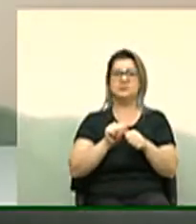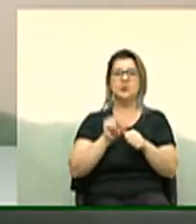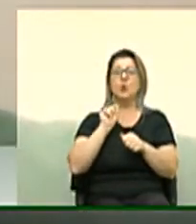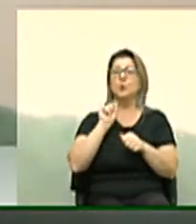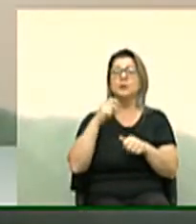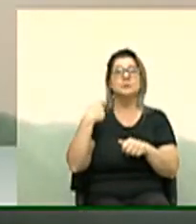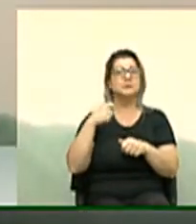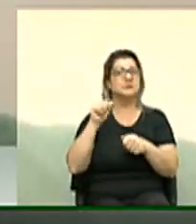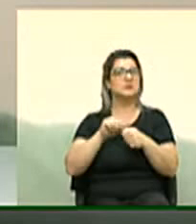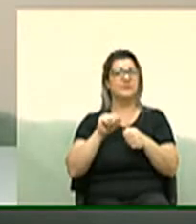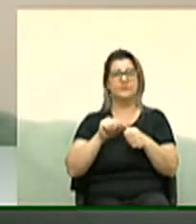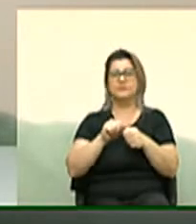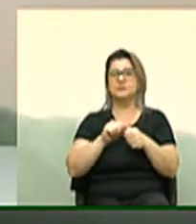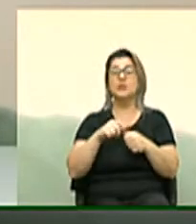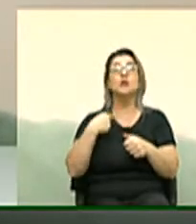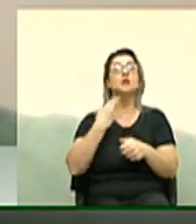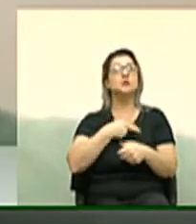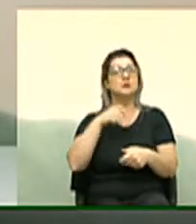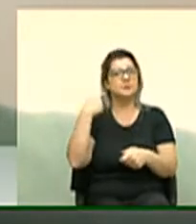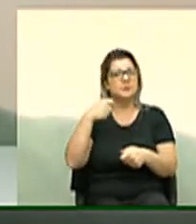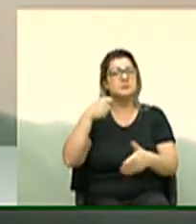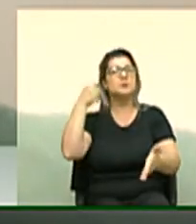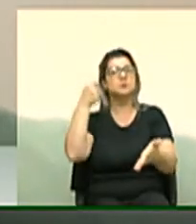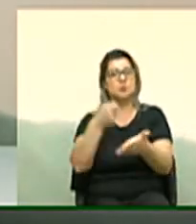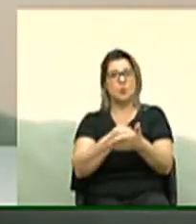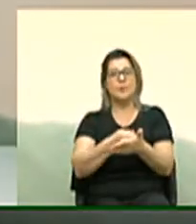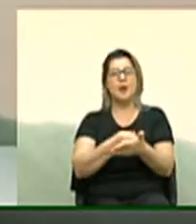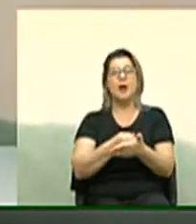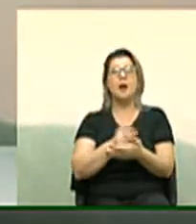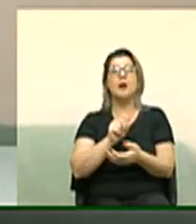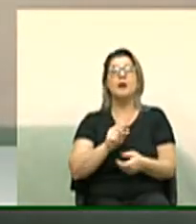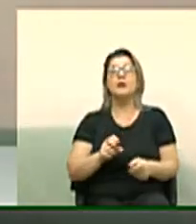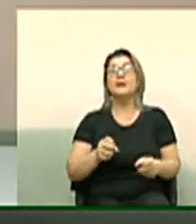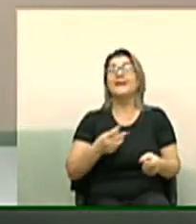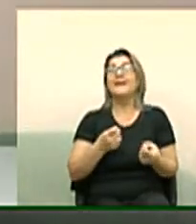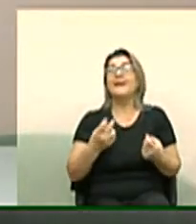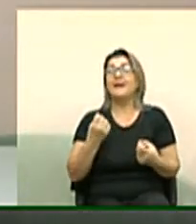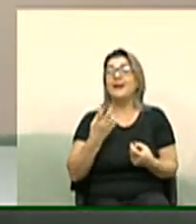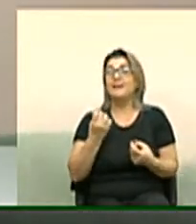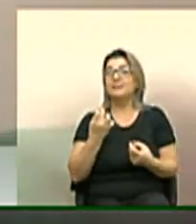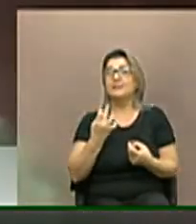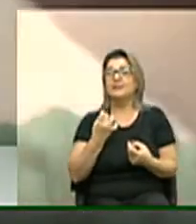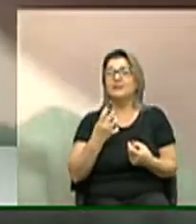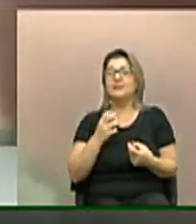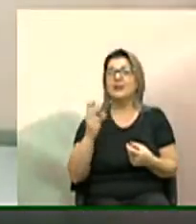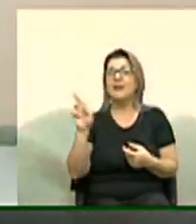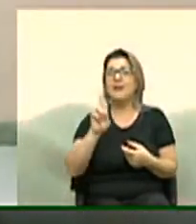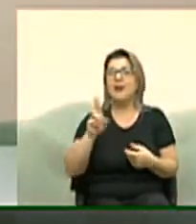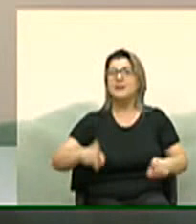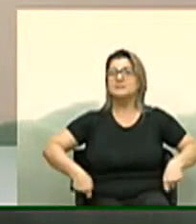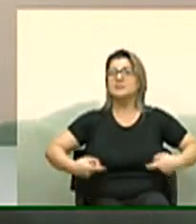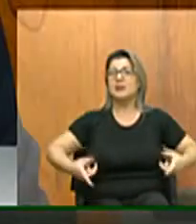nós precisamos cobrar a destinação de cada um desses reais.